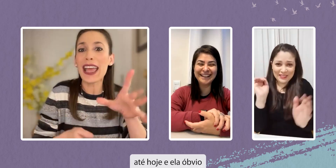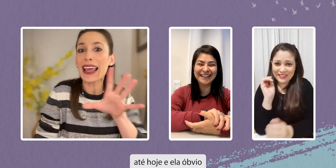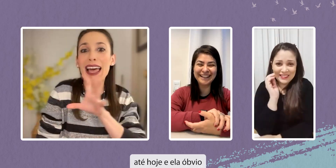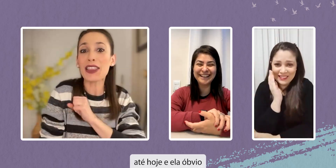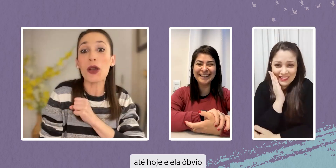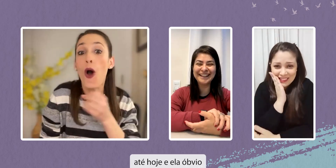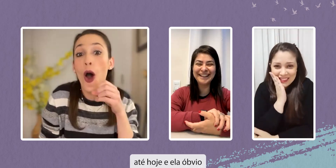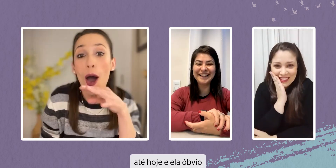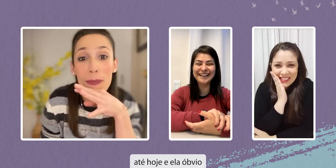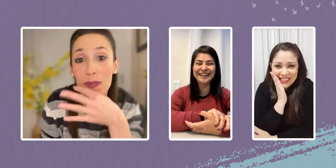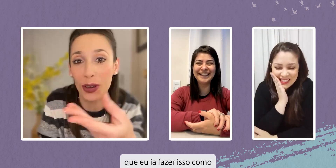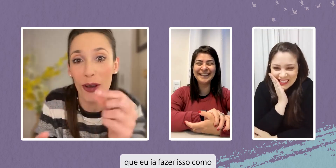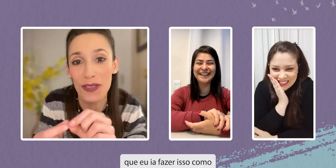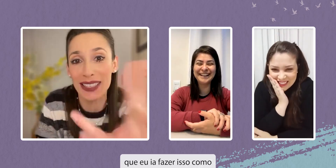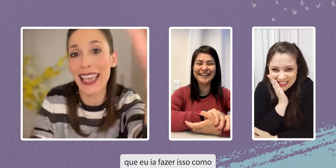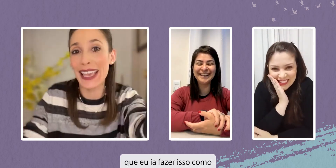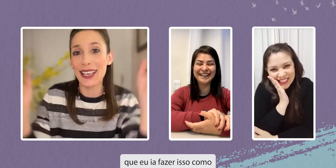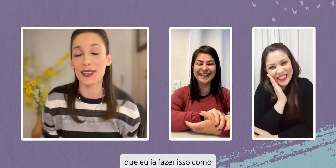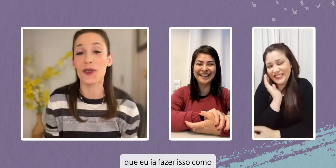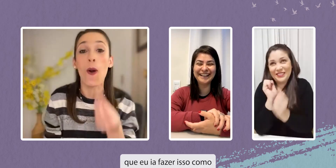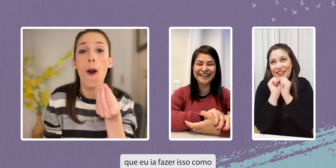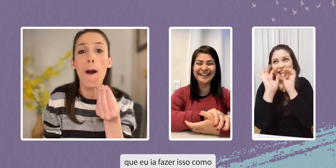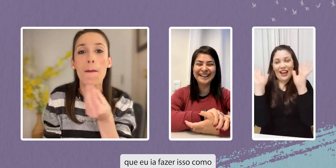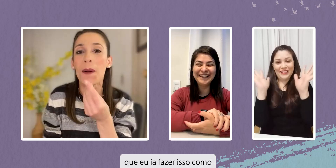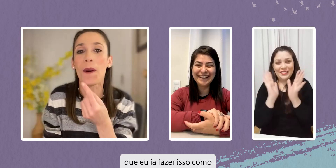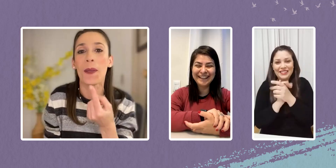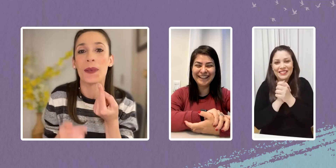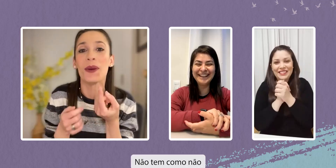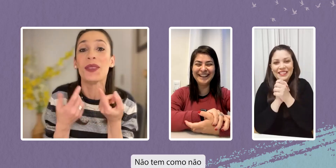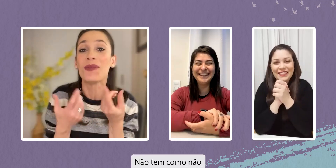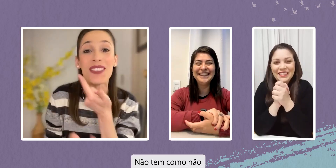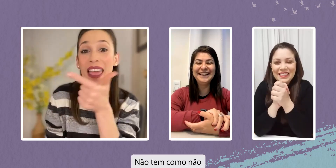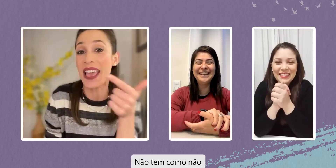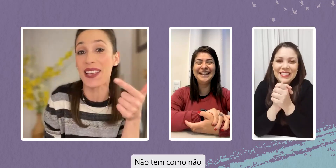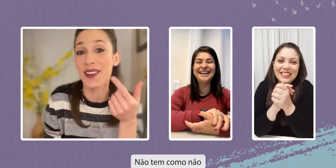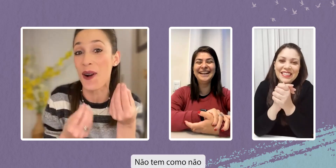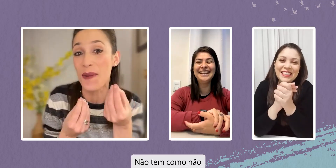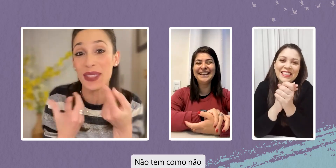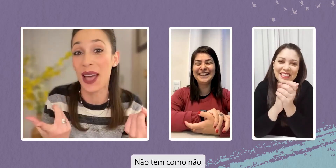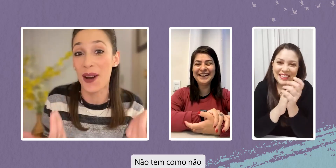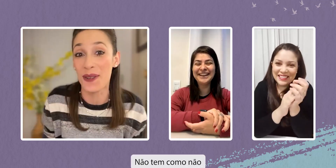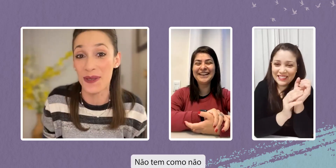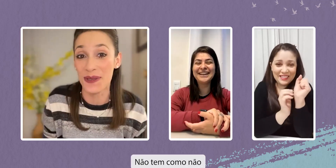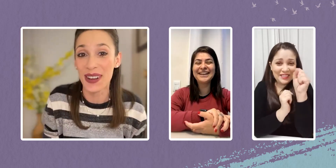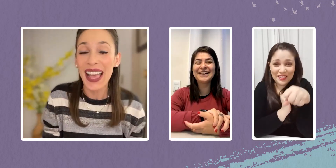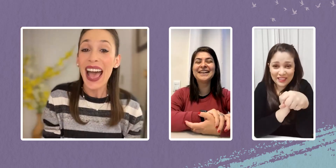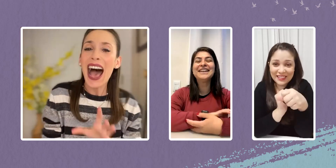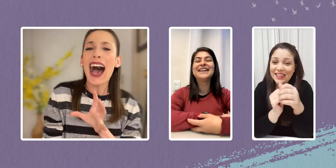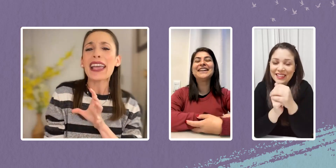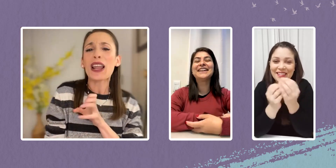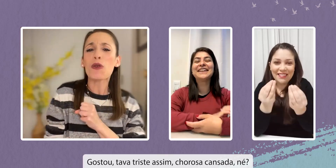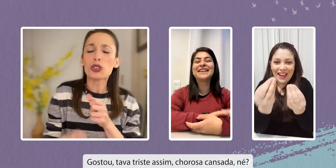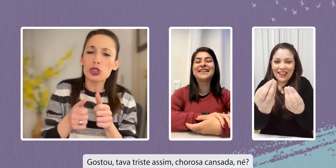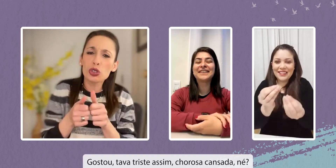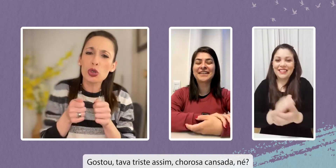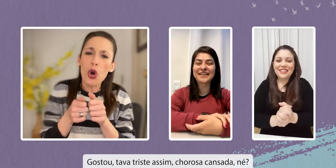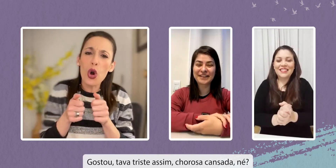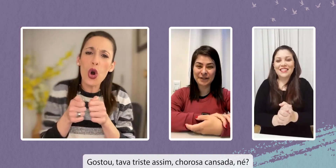hoje ela, óbvio que vai fazer isso. Como? Não tem como não.